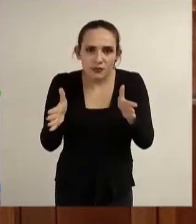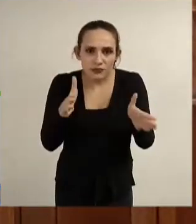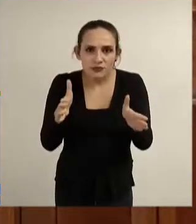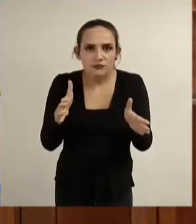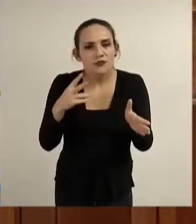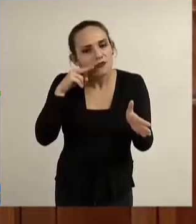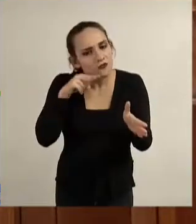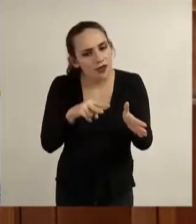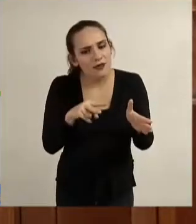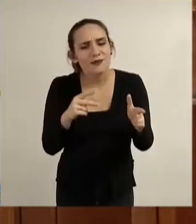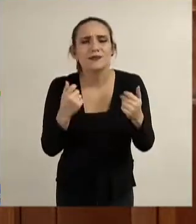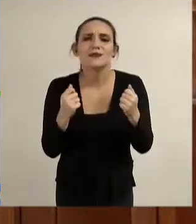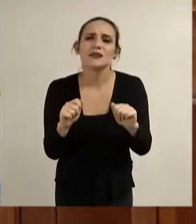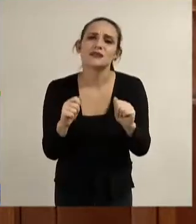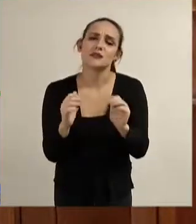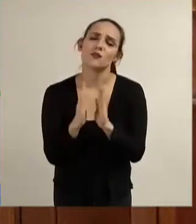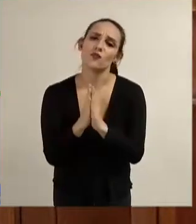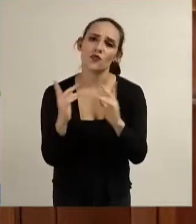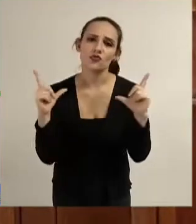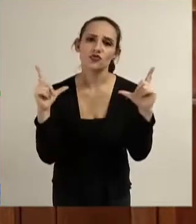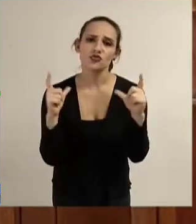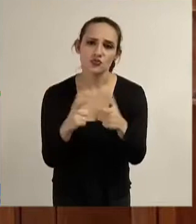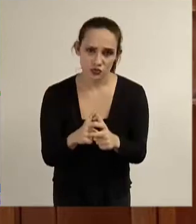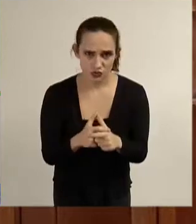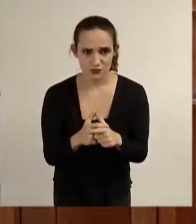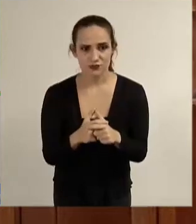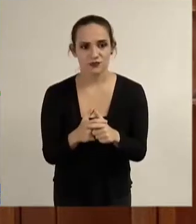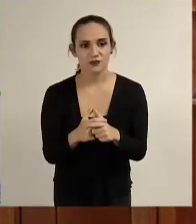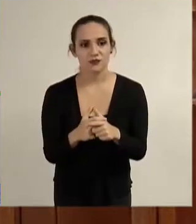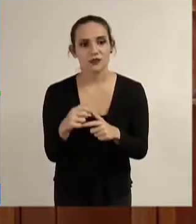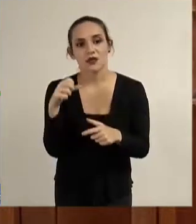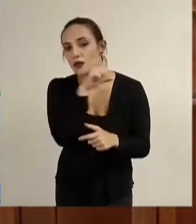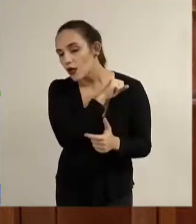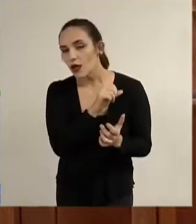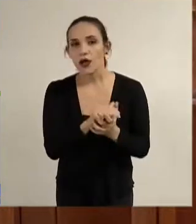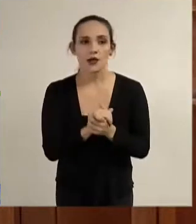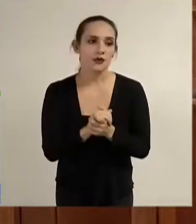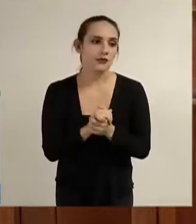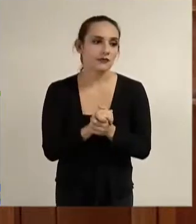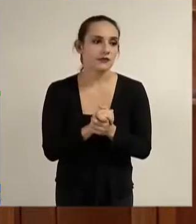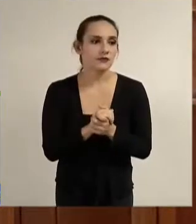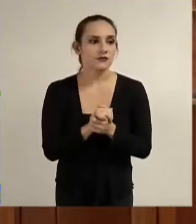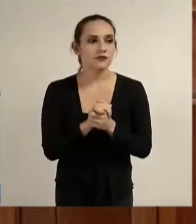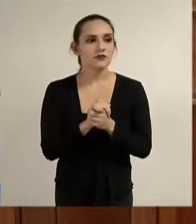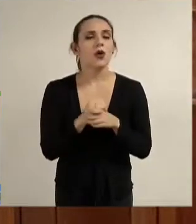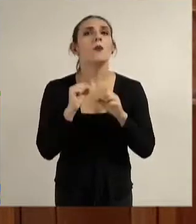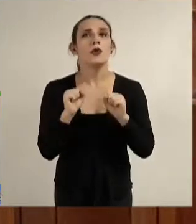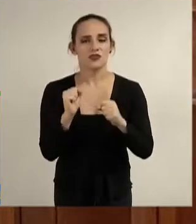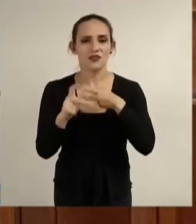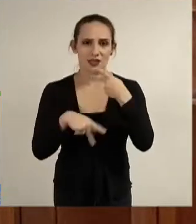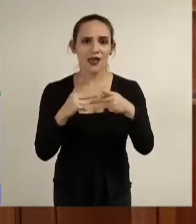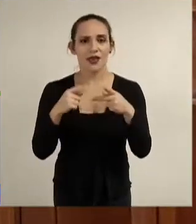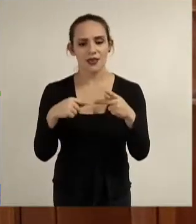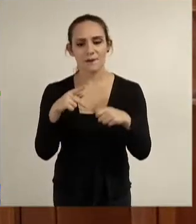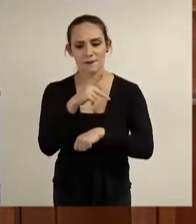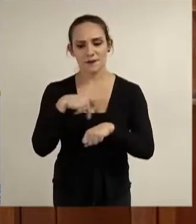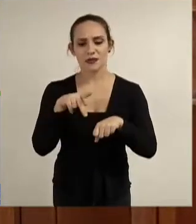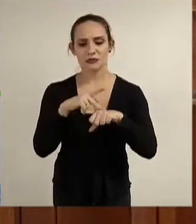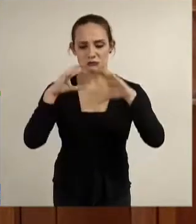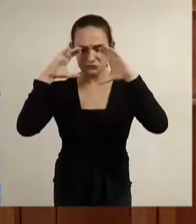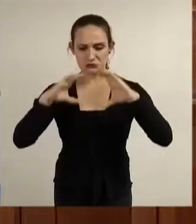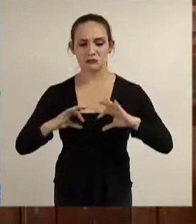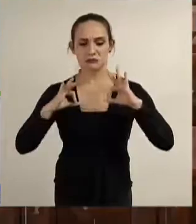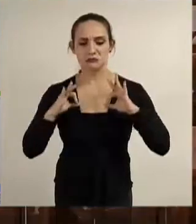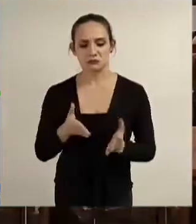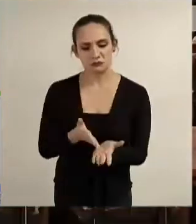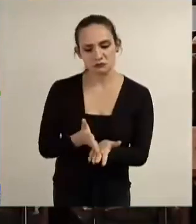ver esses números sendo diminuídos e que possamos logo mais dizer que moramos em um país civilizado, em um